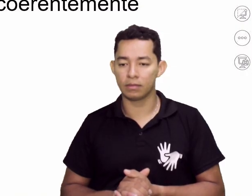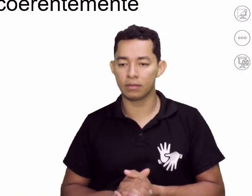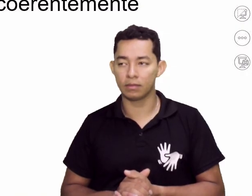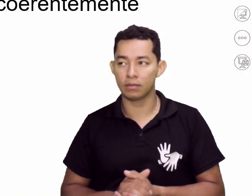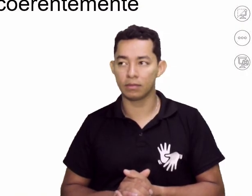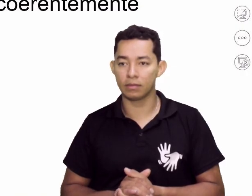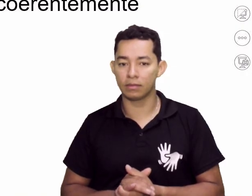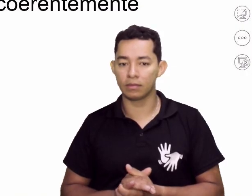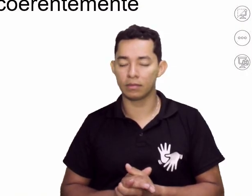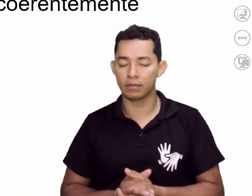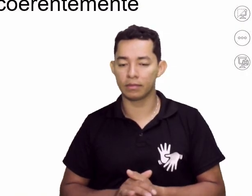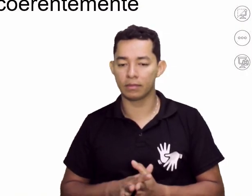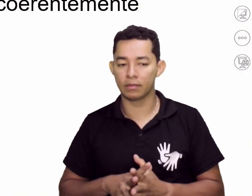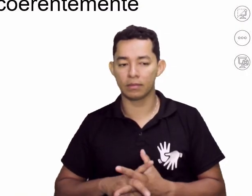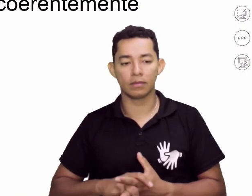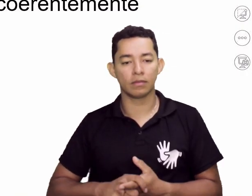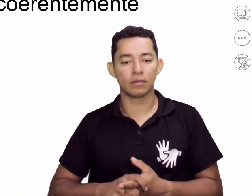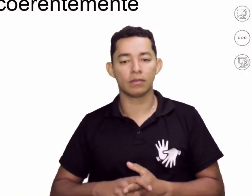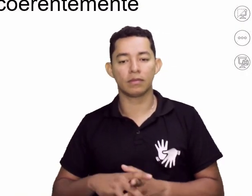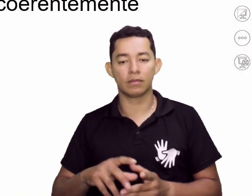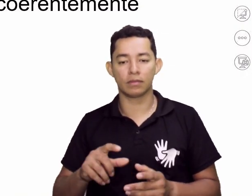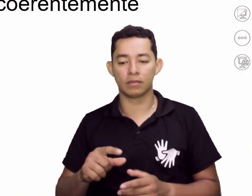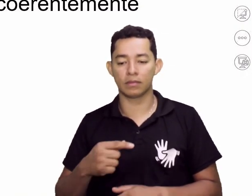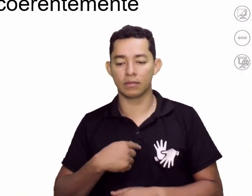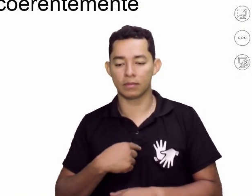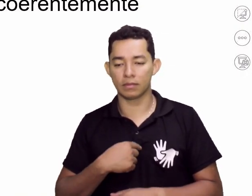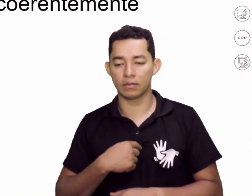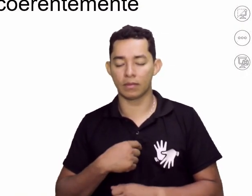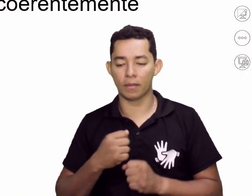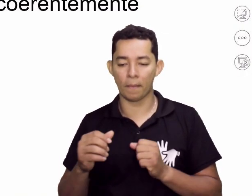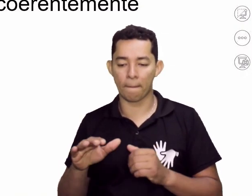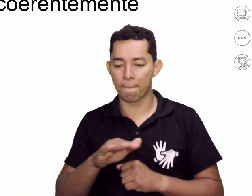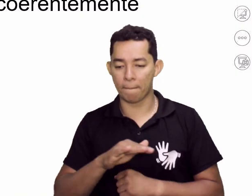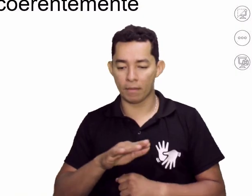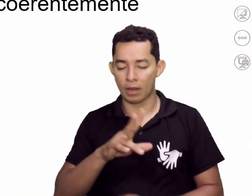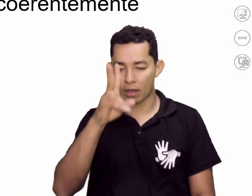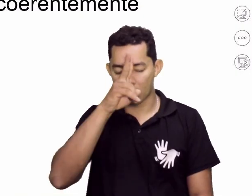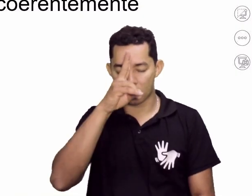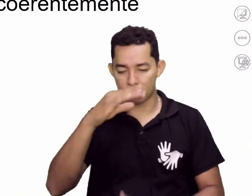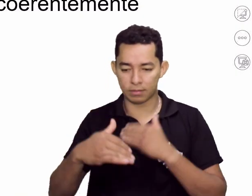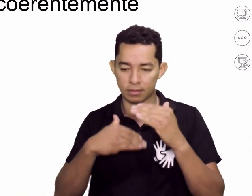Vamos ver aqui. Com base na aula História e Evolução da Dança,